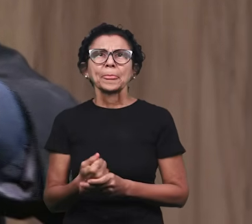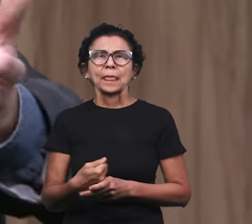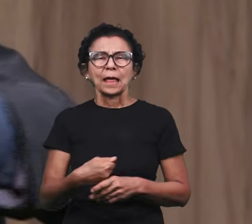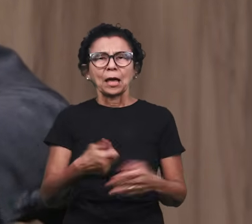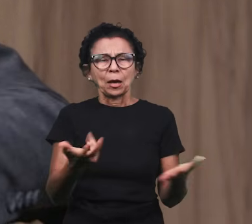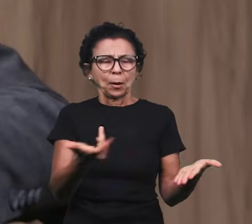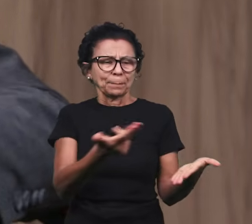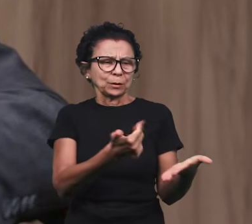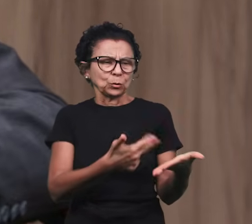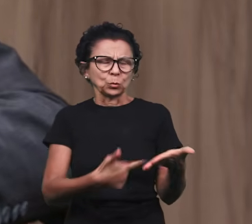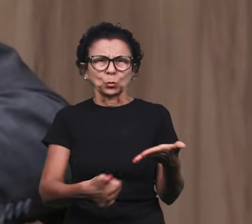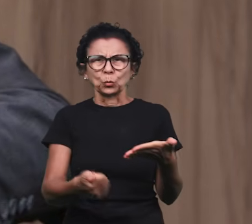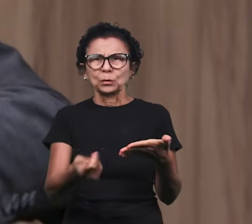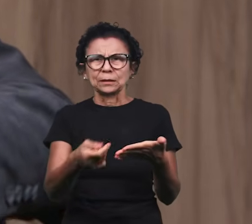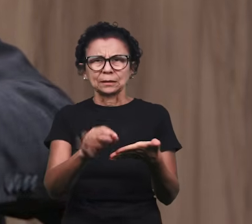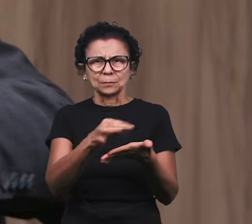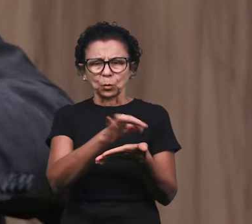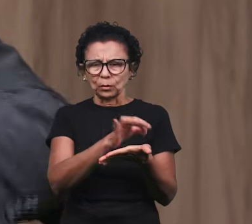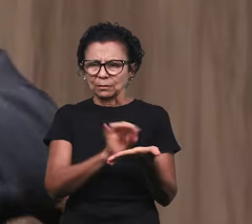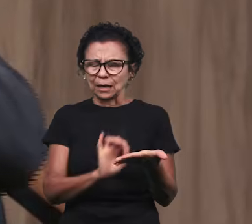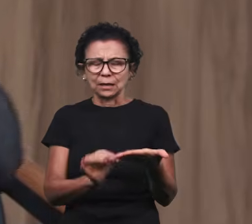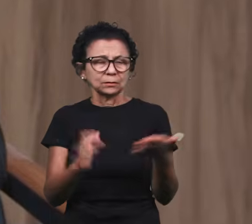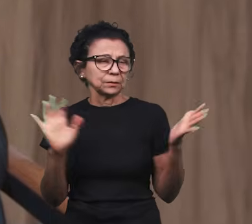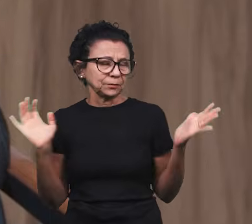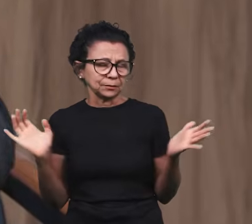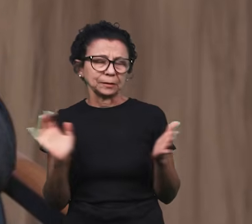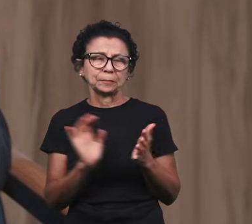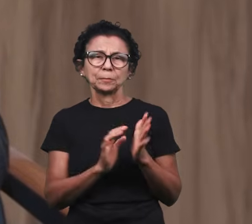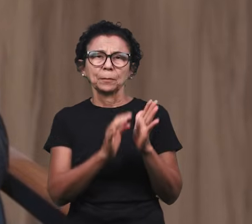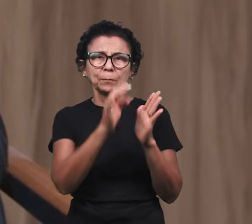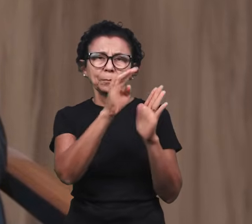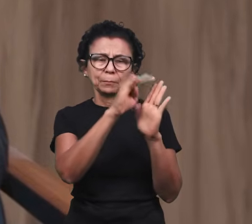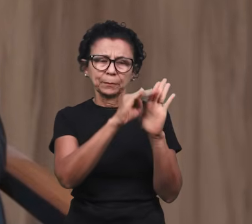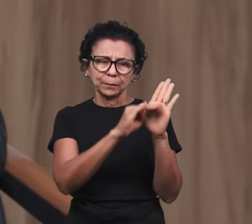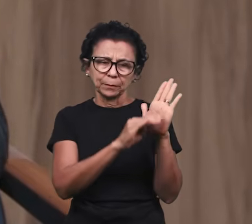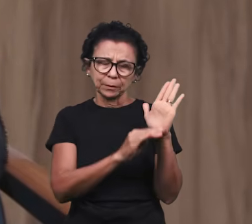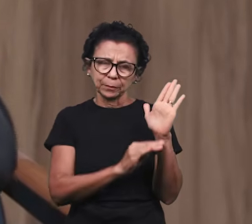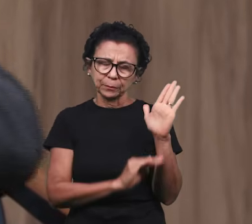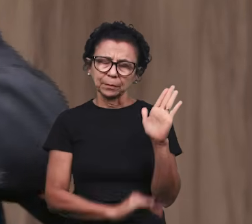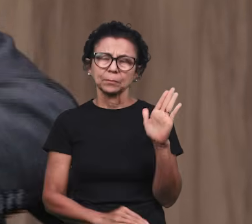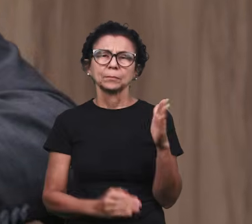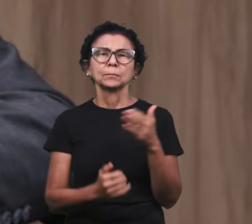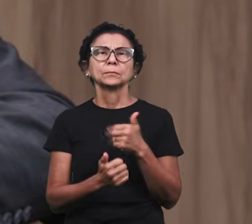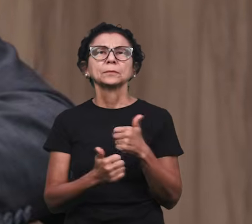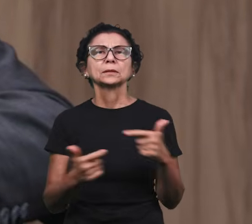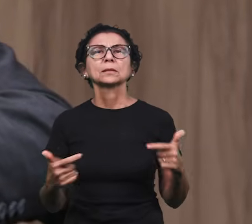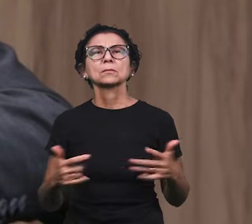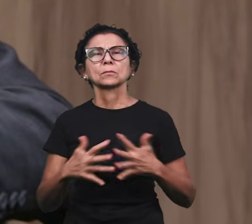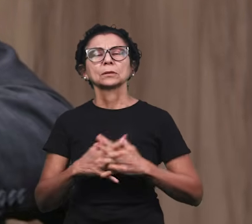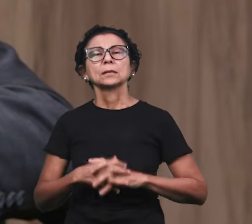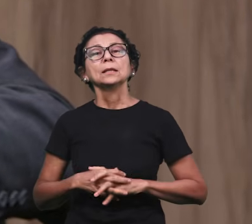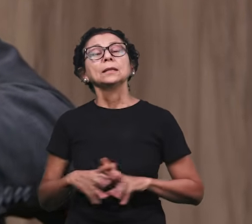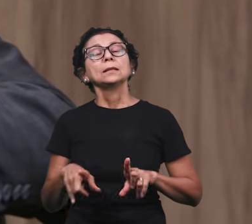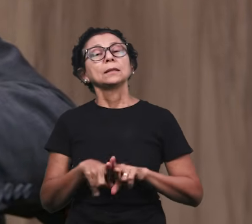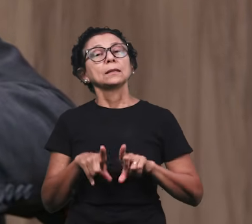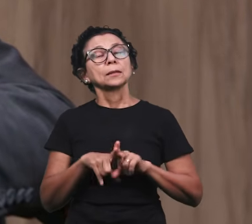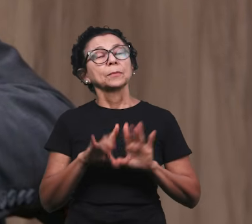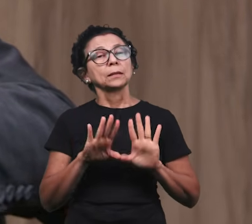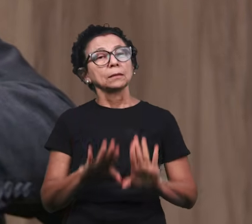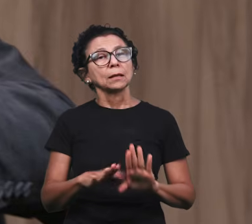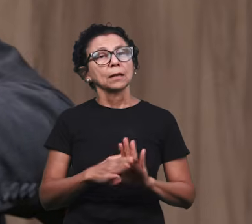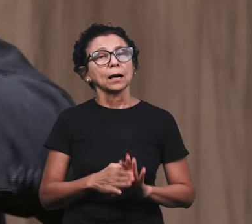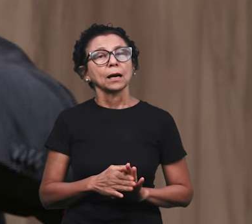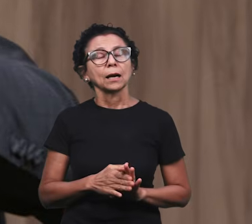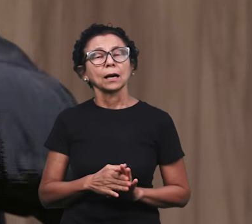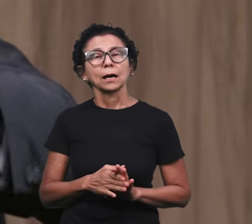de pintura, trabalhos manuais, enfim. Existe uma parte dessa atividade que é a atividade espiritual.